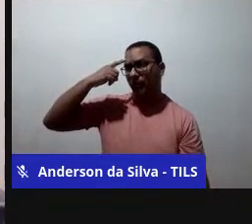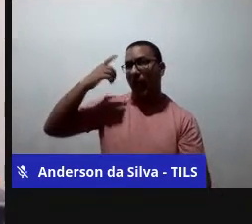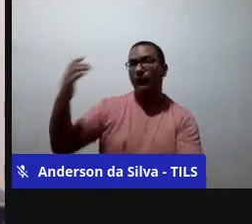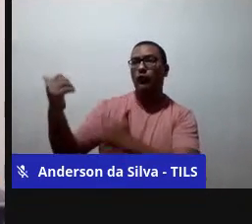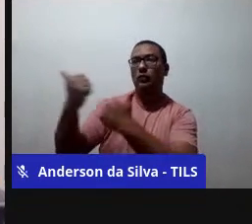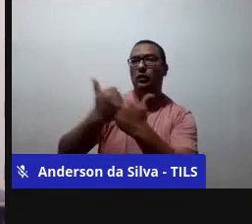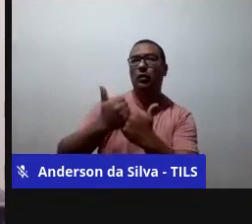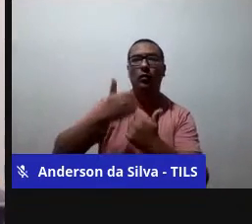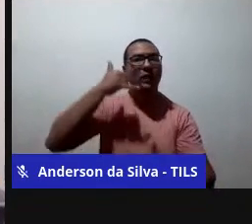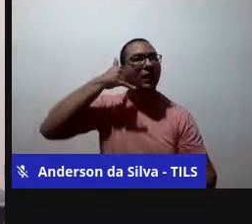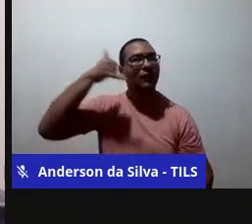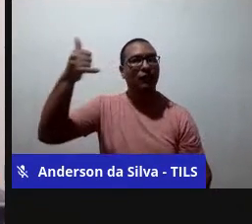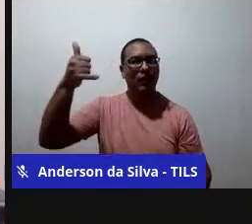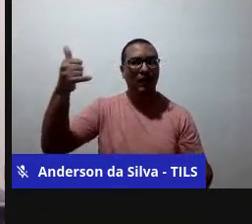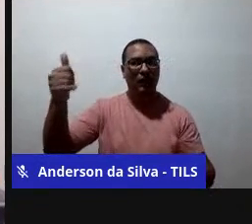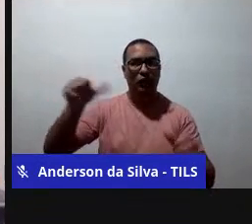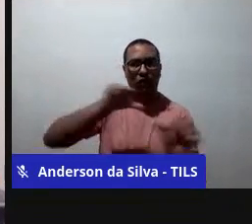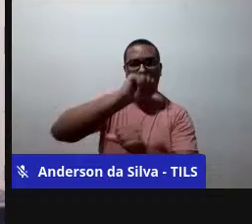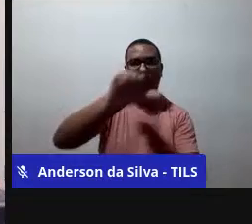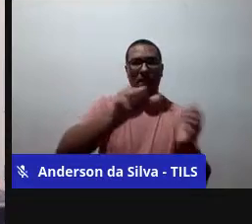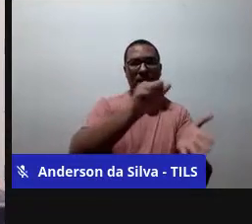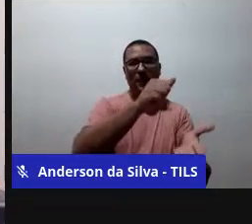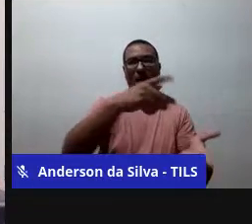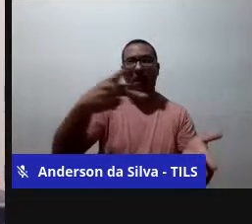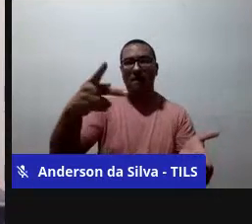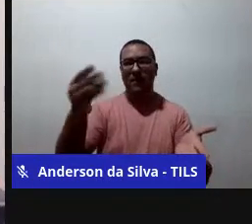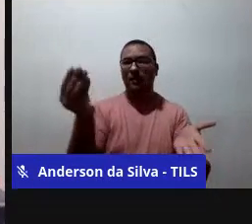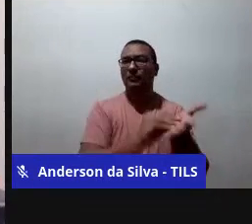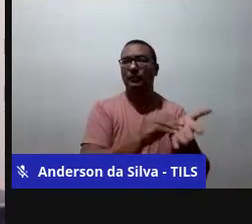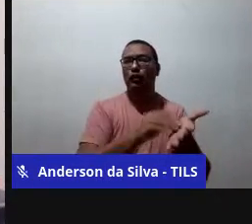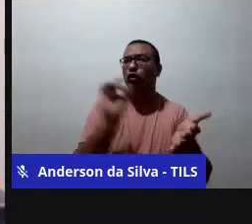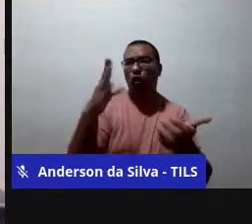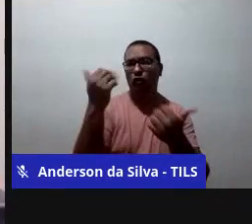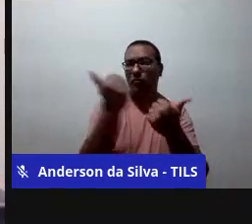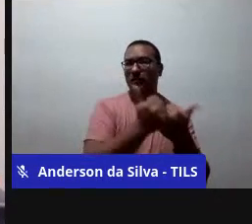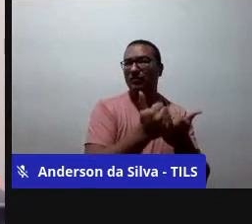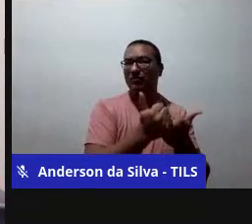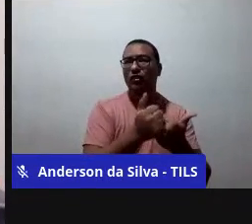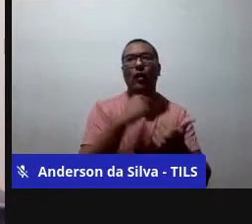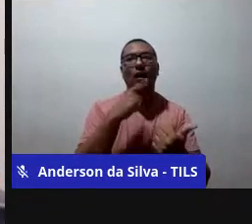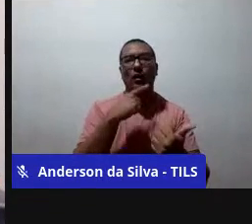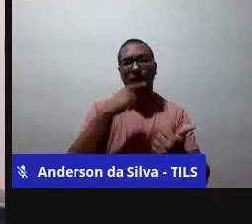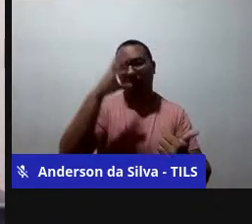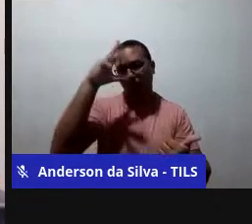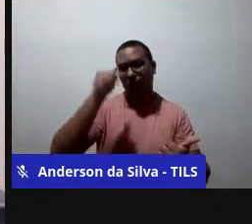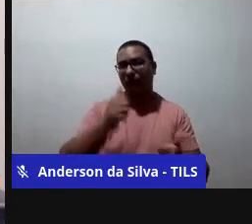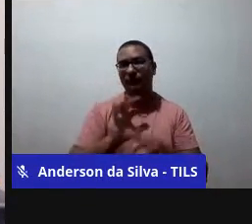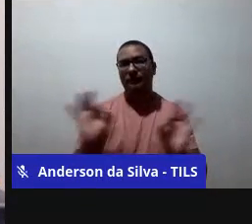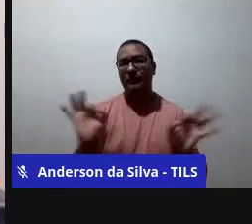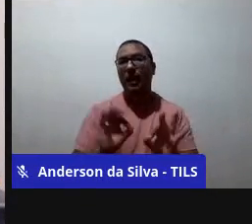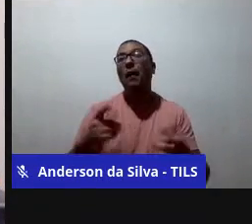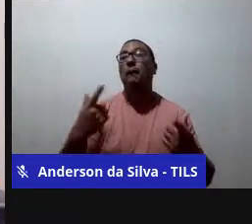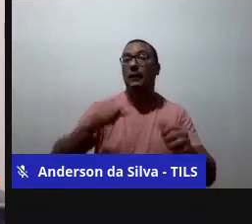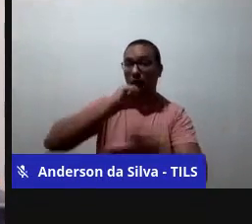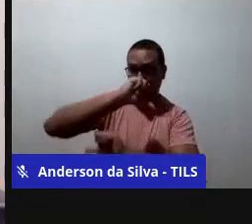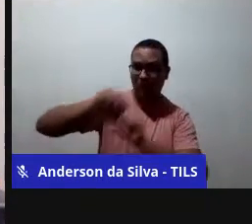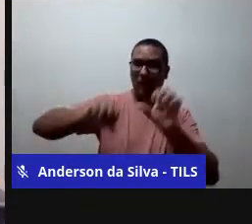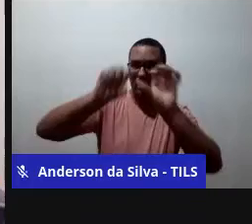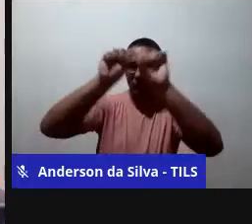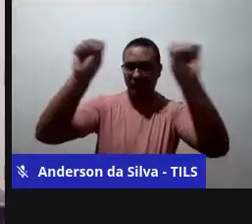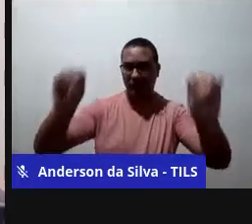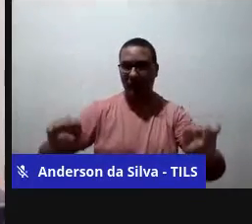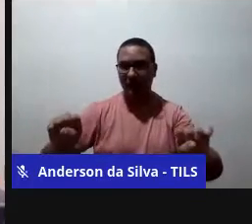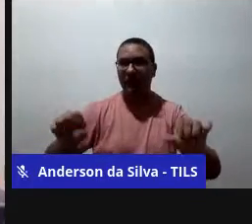pelo aplicativo? Então, o sistema tem que mudar. O sistema, e aí, a gente por isso que a gente precisa de humanos